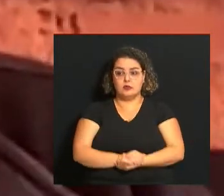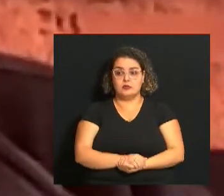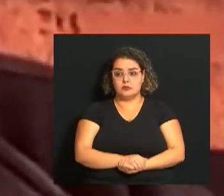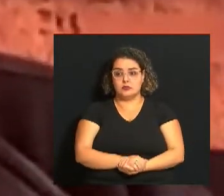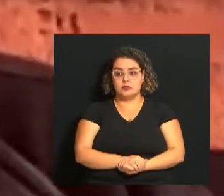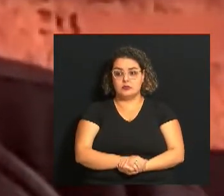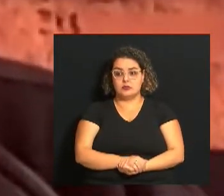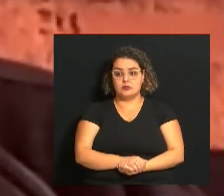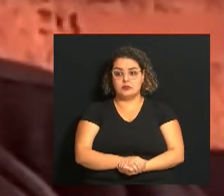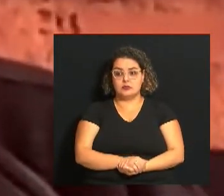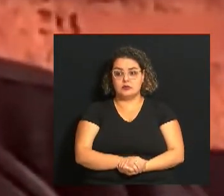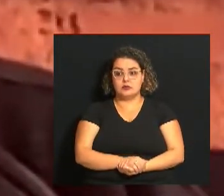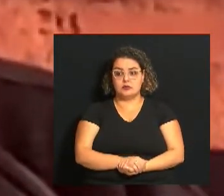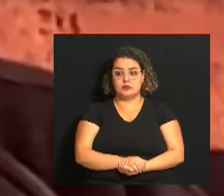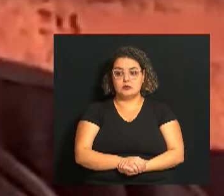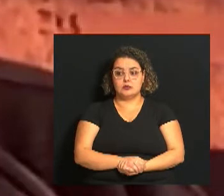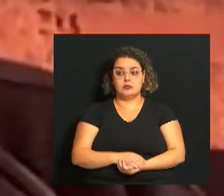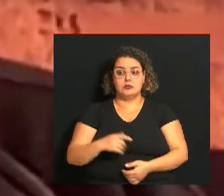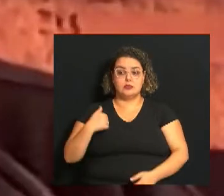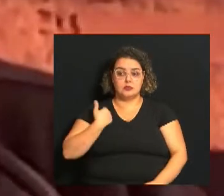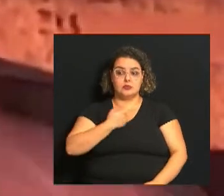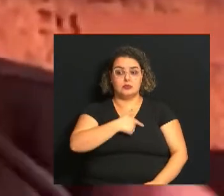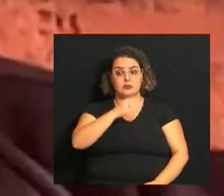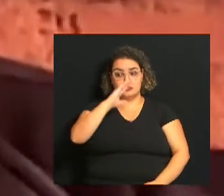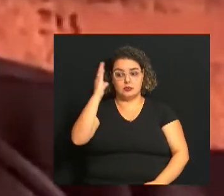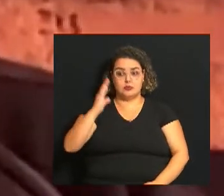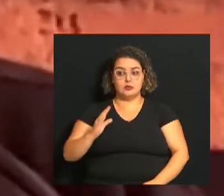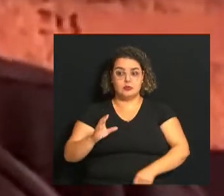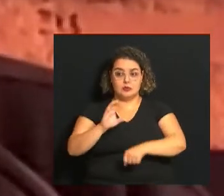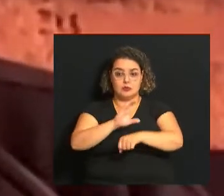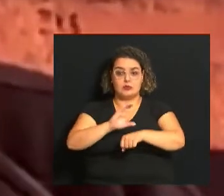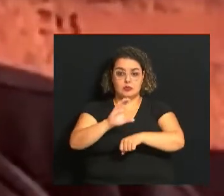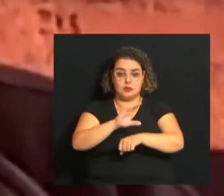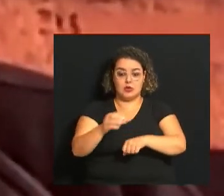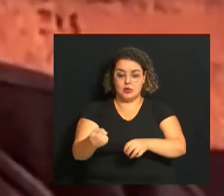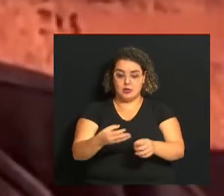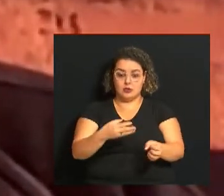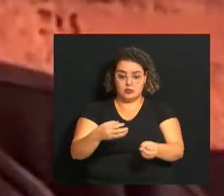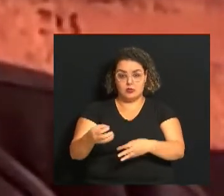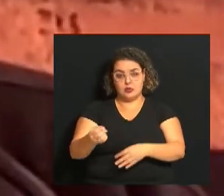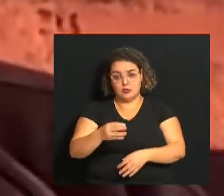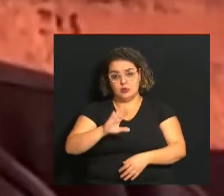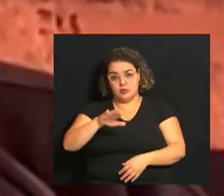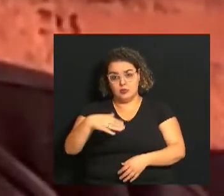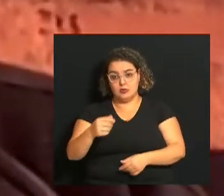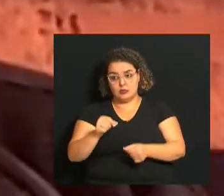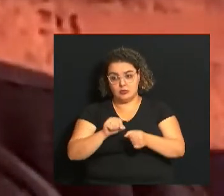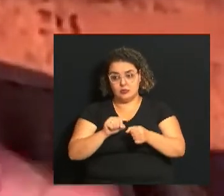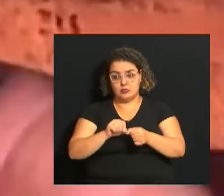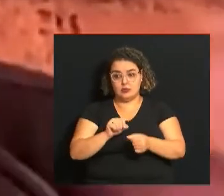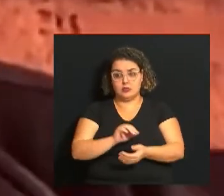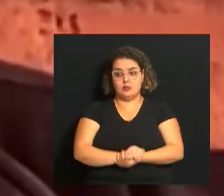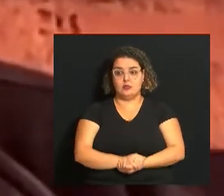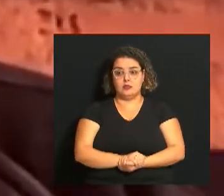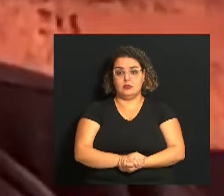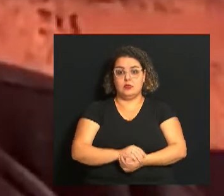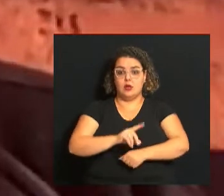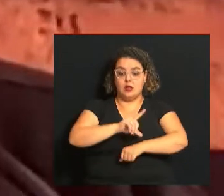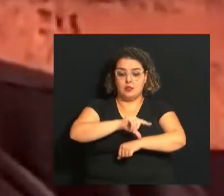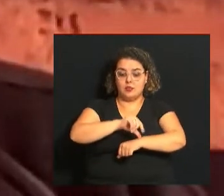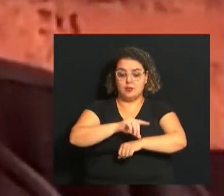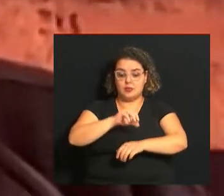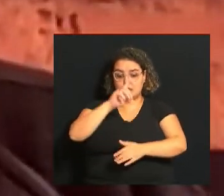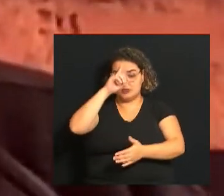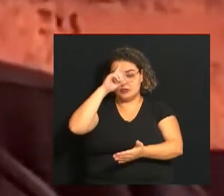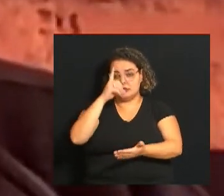aqui, acho nosso do Brasil, a nossa Constituição, que era moderna quando foi feita, ela acaba atrasando um pouco as decisões, algumas